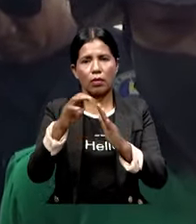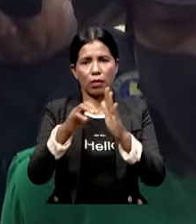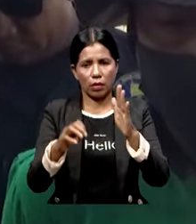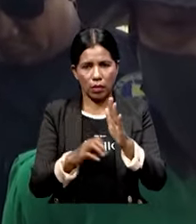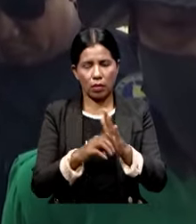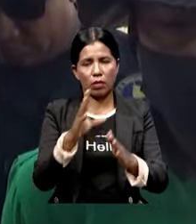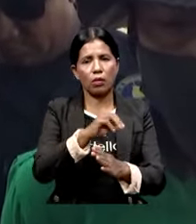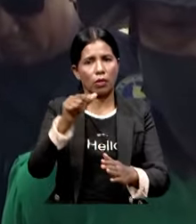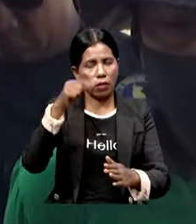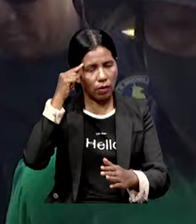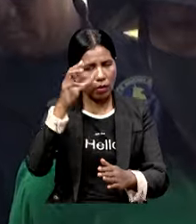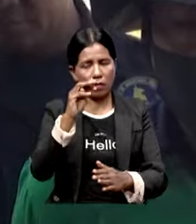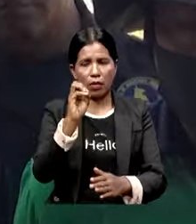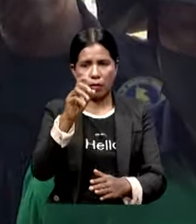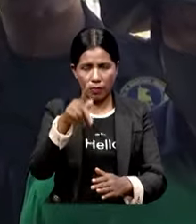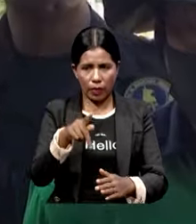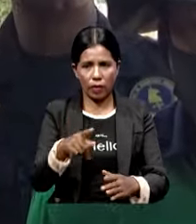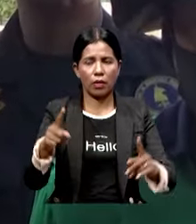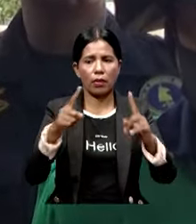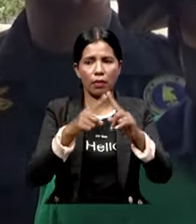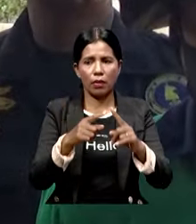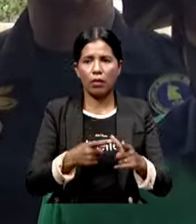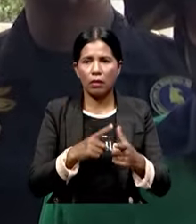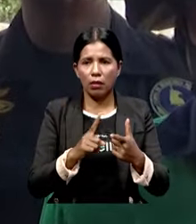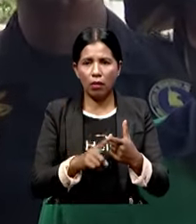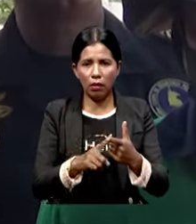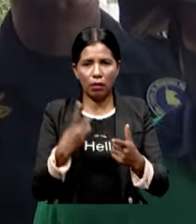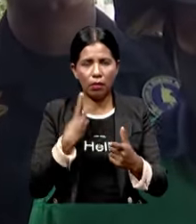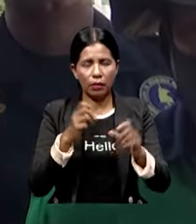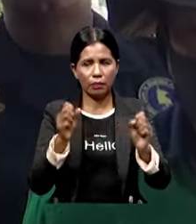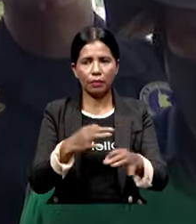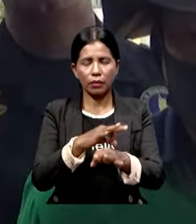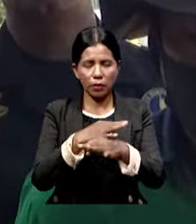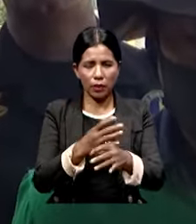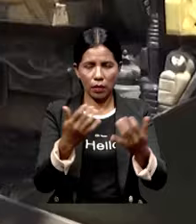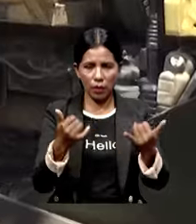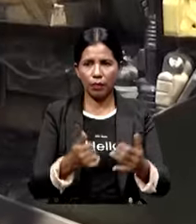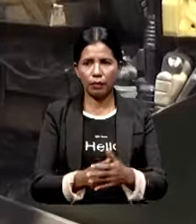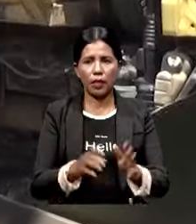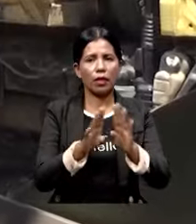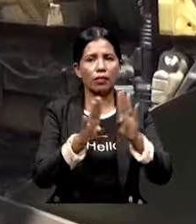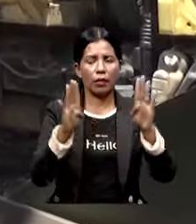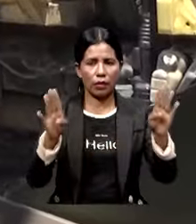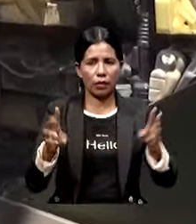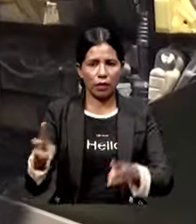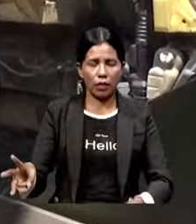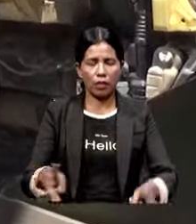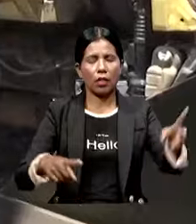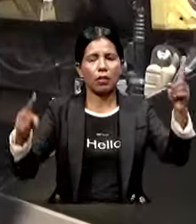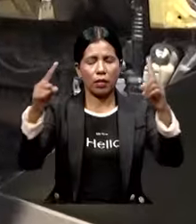governo, obras públicas, operas para a deneita, bela a dia situação, né? Até logo que a estrada neva